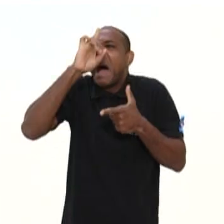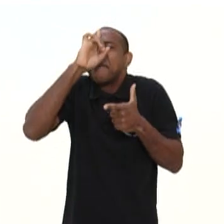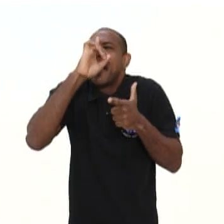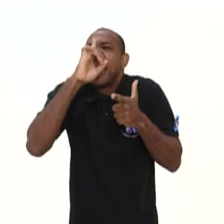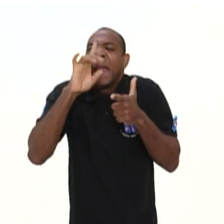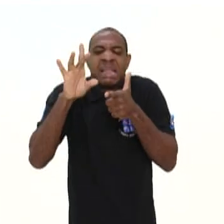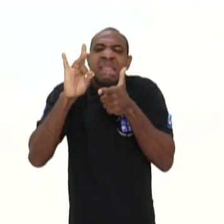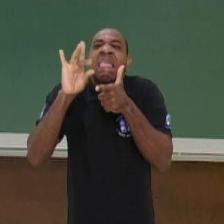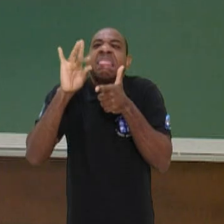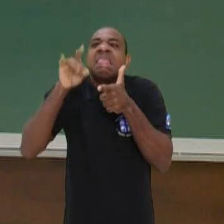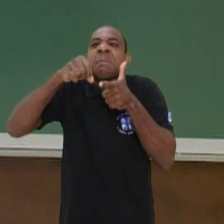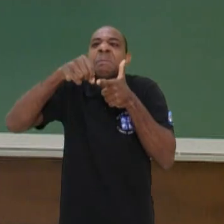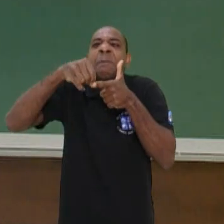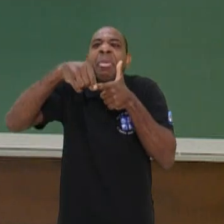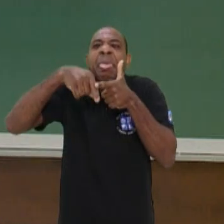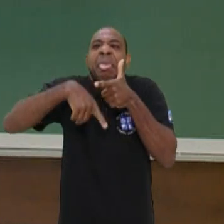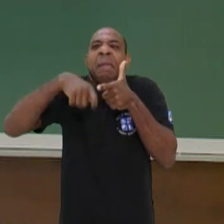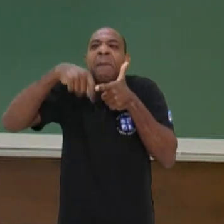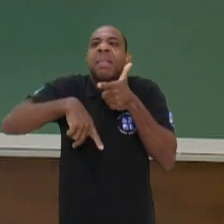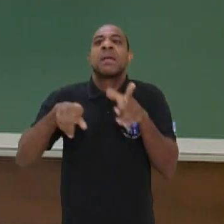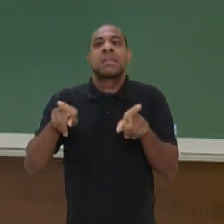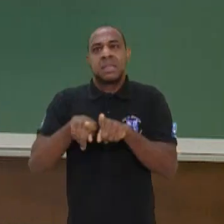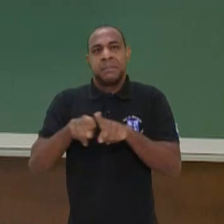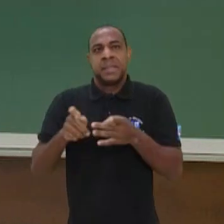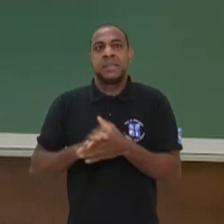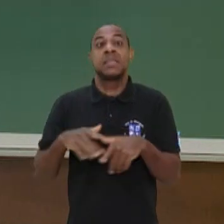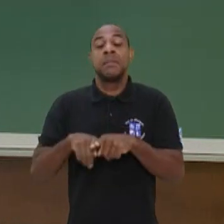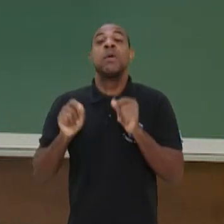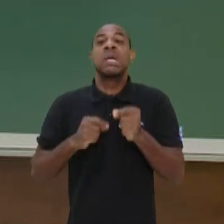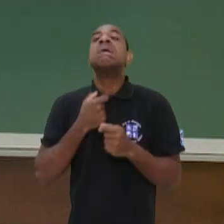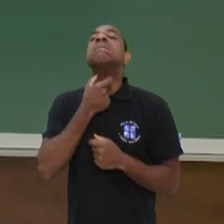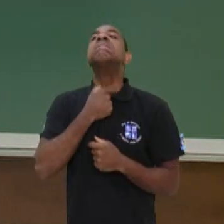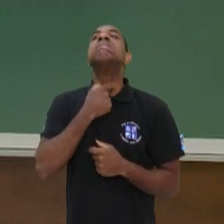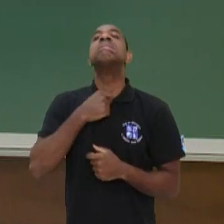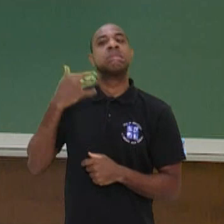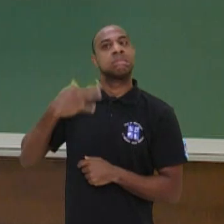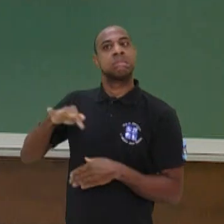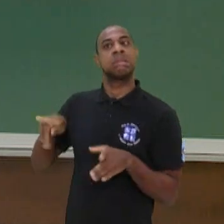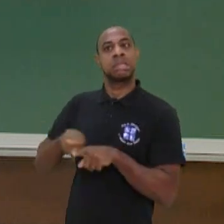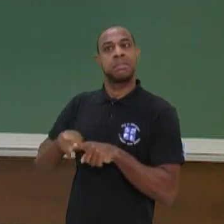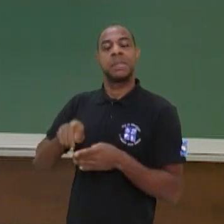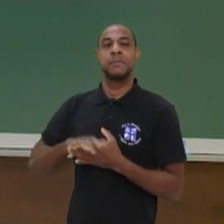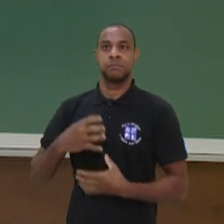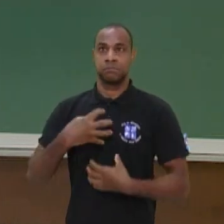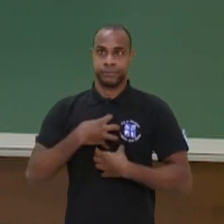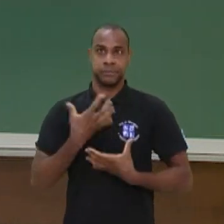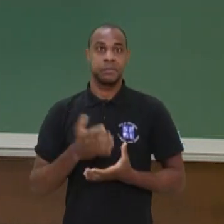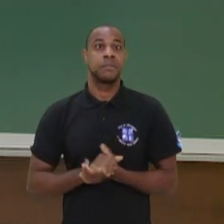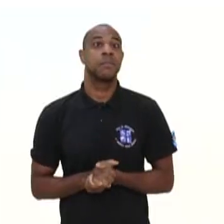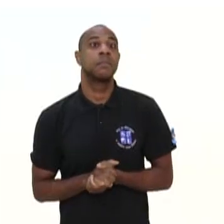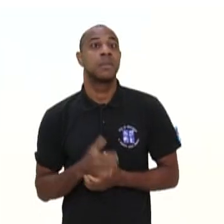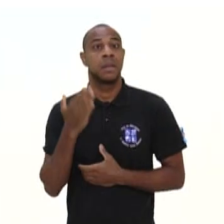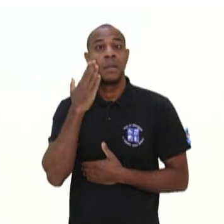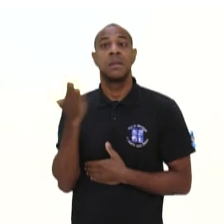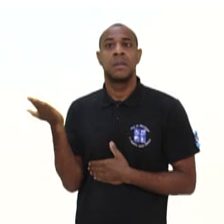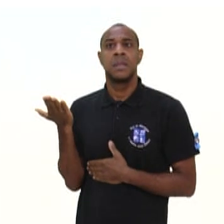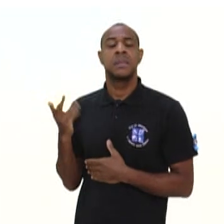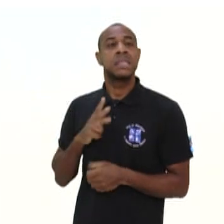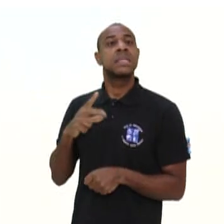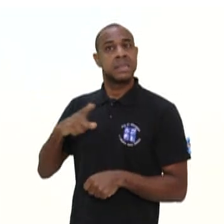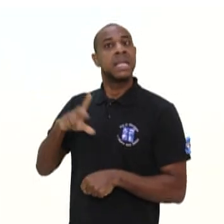e também uma manifestação clínica de dor de garganta. Compreende também para cura disso,